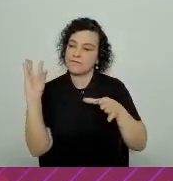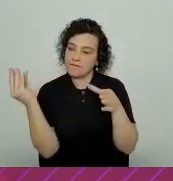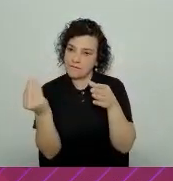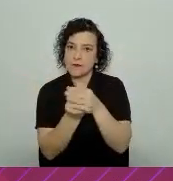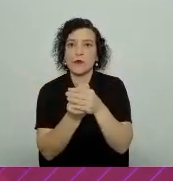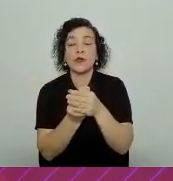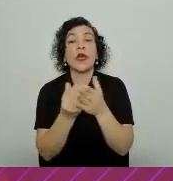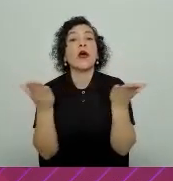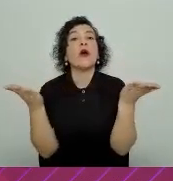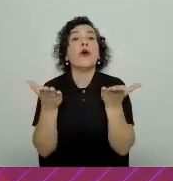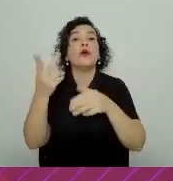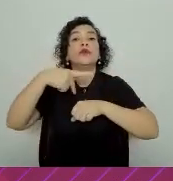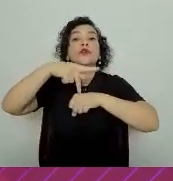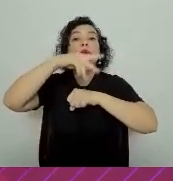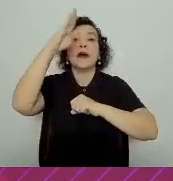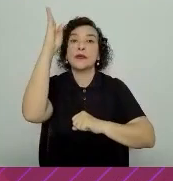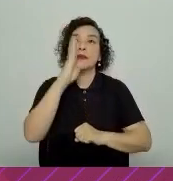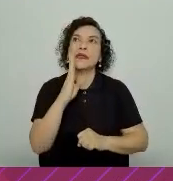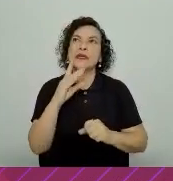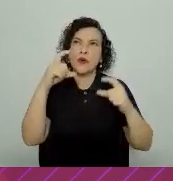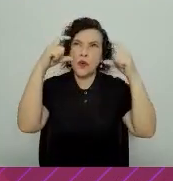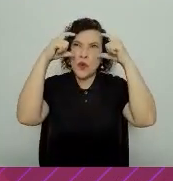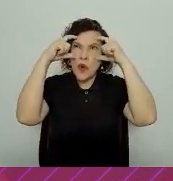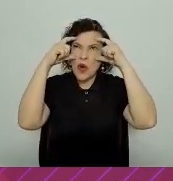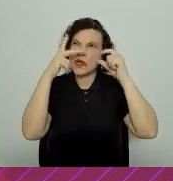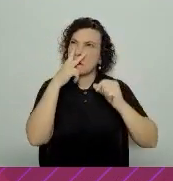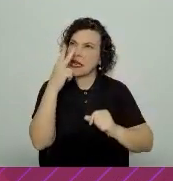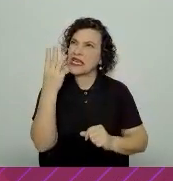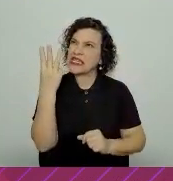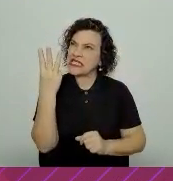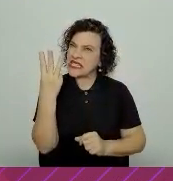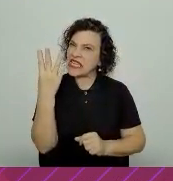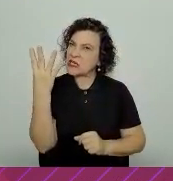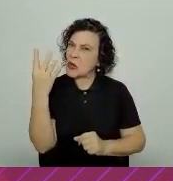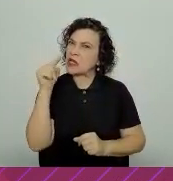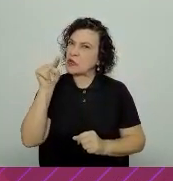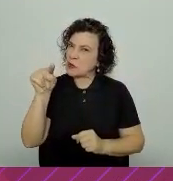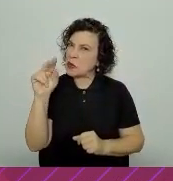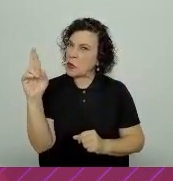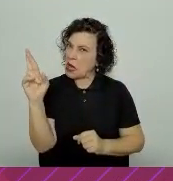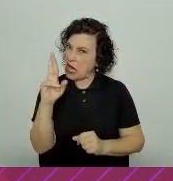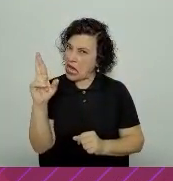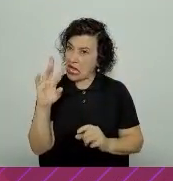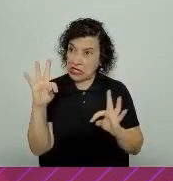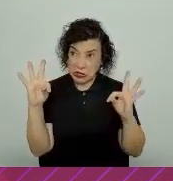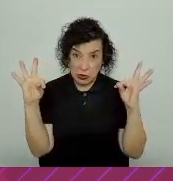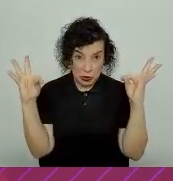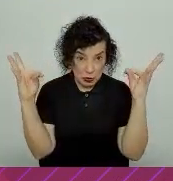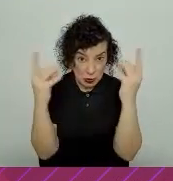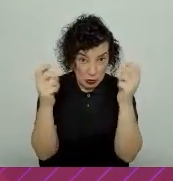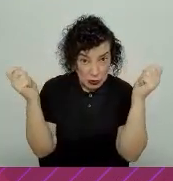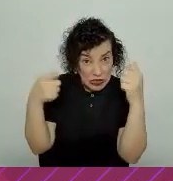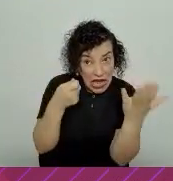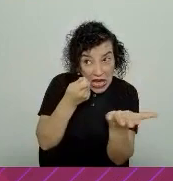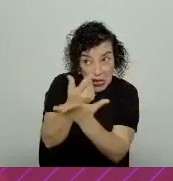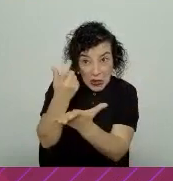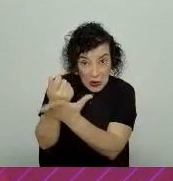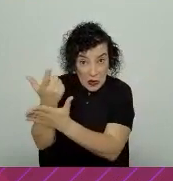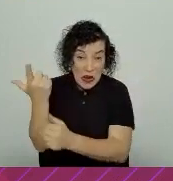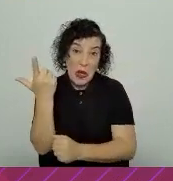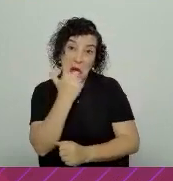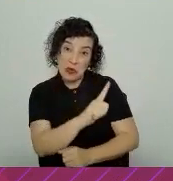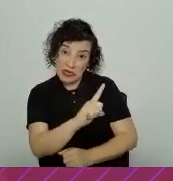hoje no Brasil um óculos acho que em torno de três quatro mil reais a gente não consegue incluir toda a população para